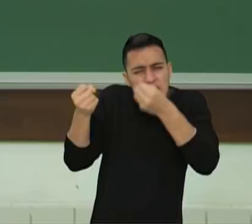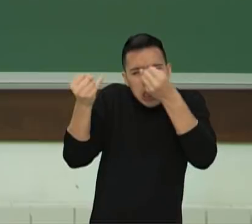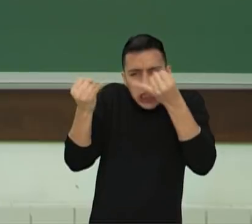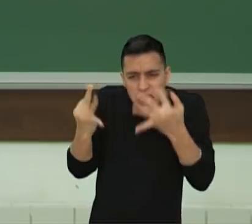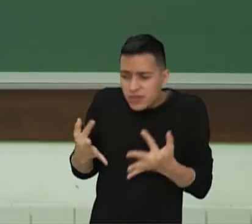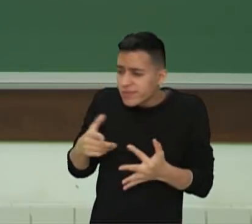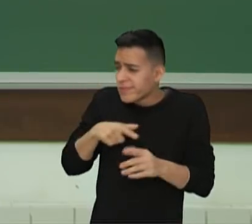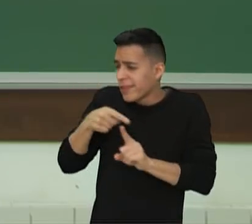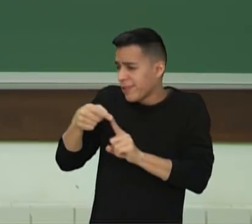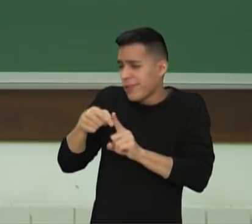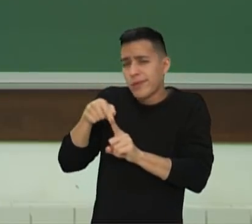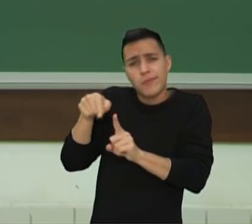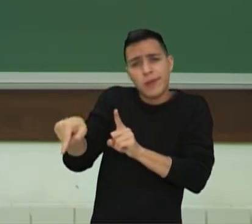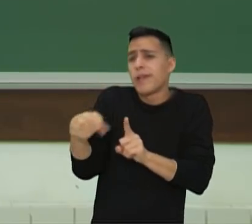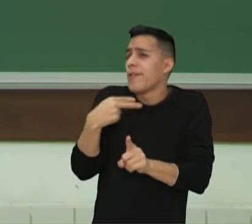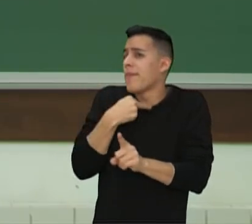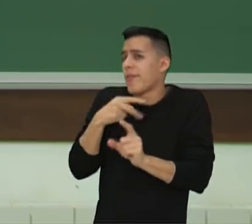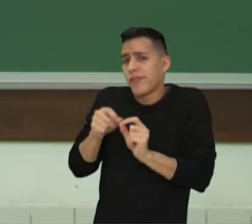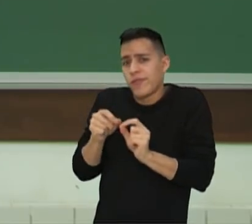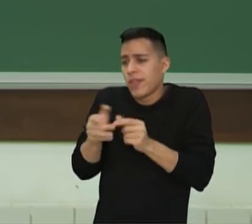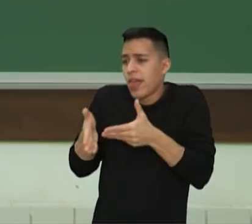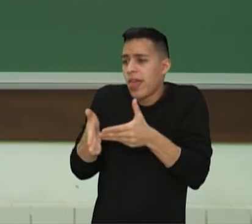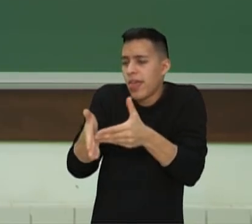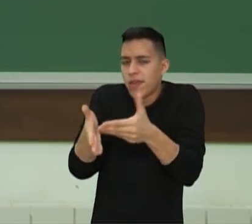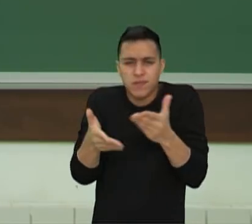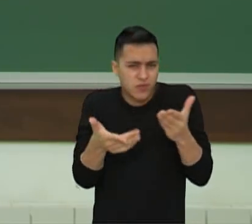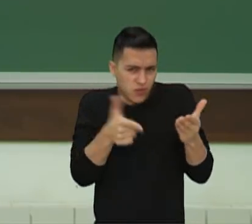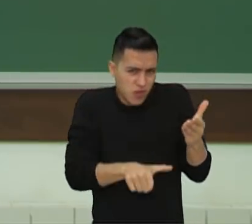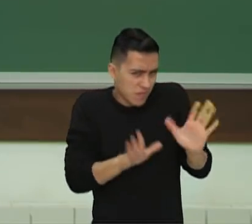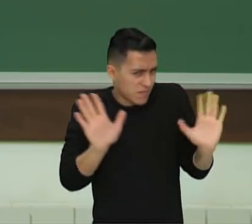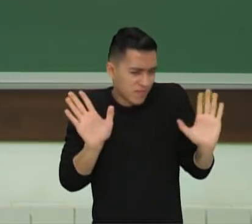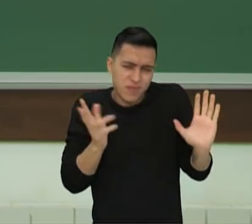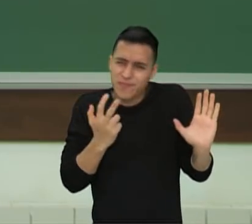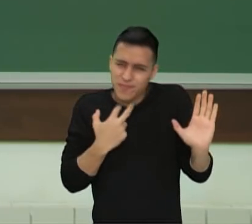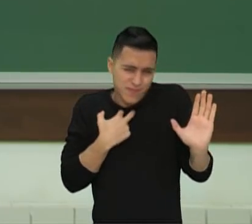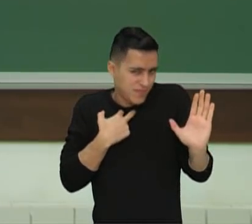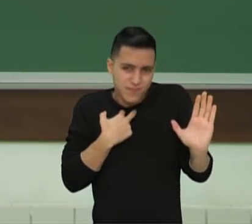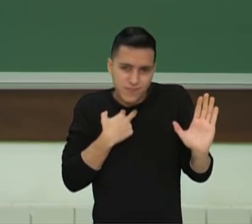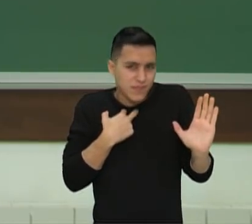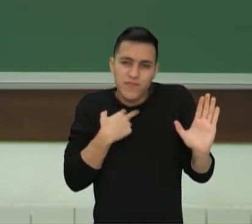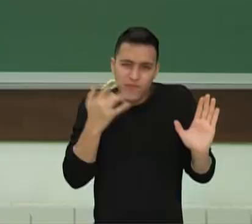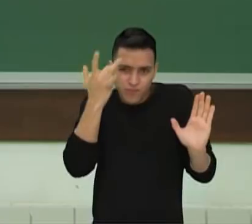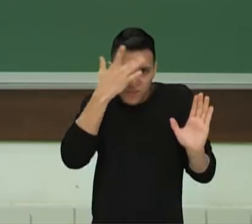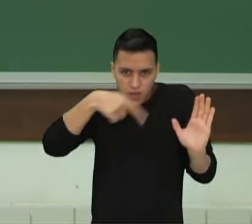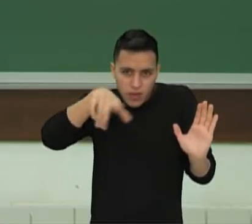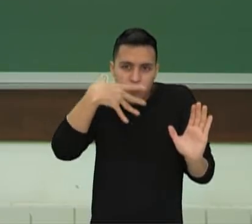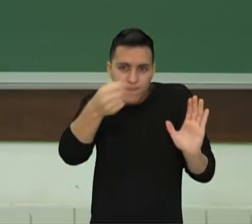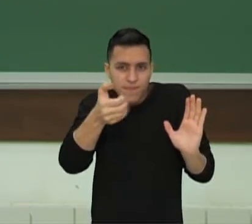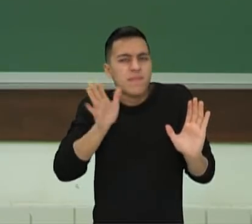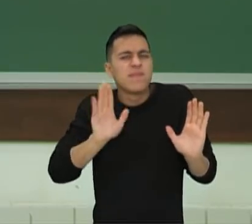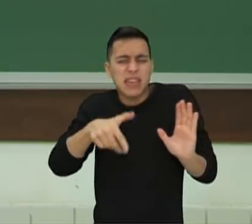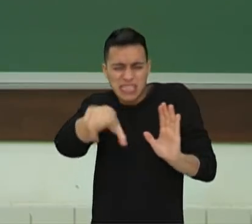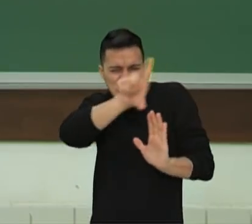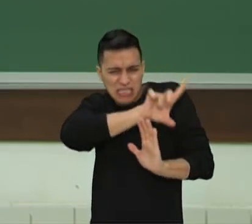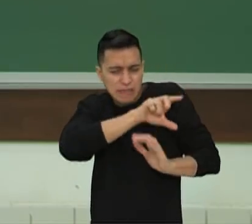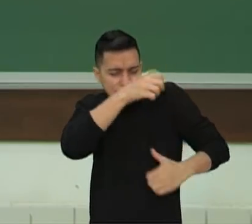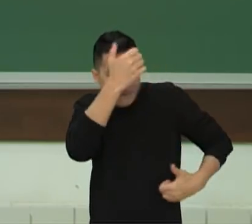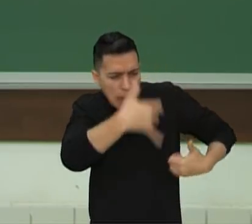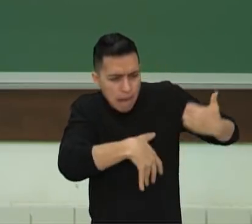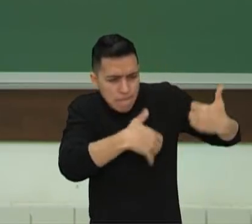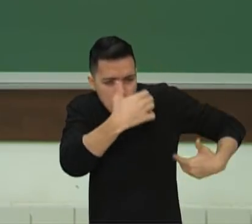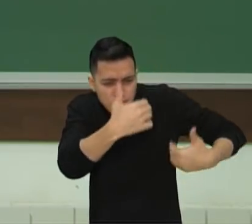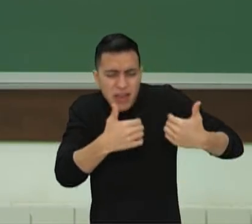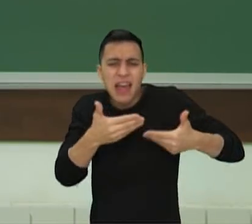vários tipos de lances irregulares. Né? Então, eu não vou falar aqui, senão vai ficar mais fácil para vocês. Né? Mas o que eu já falei ali